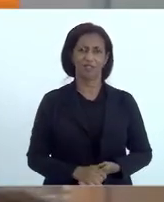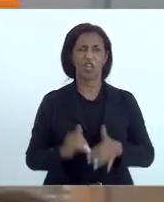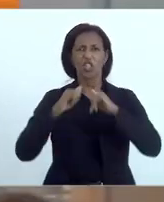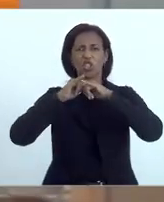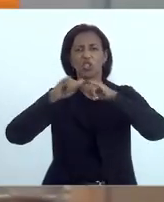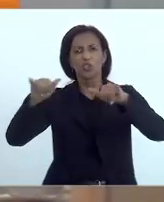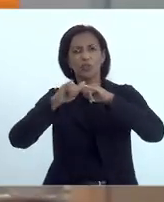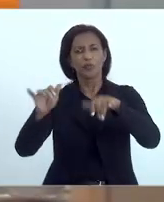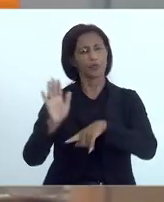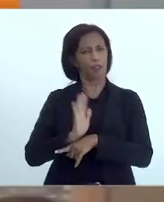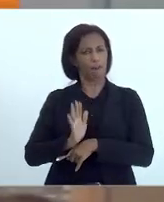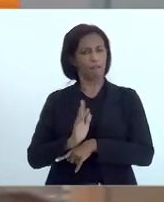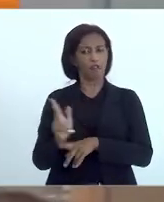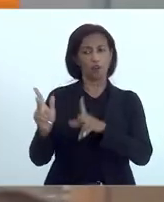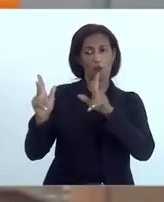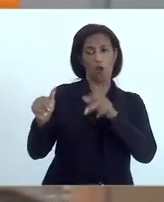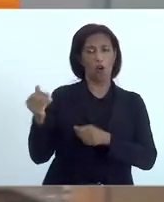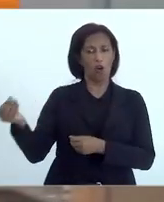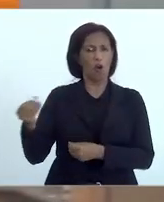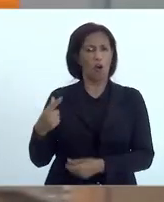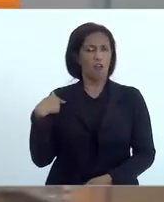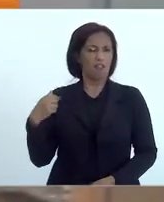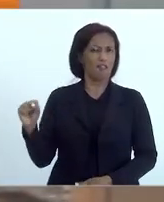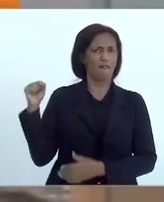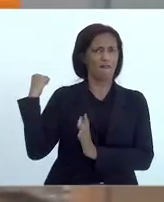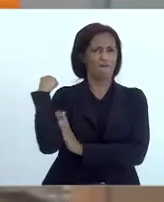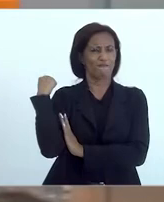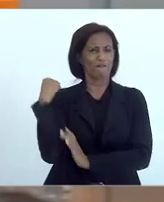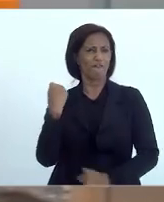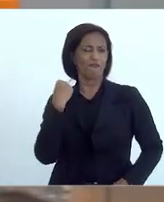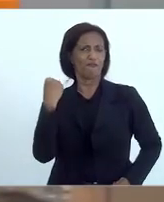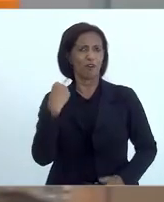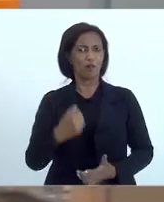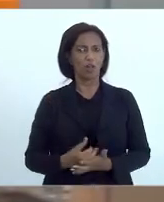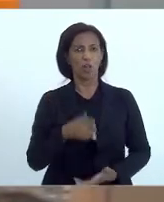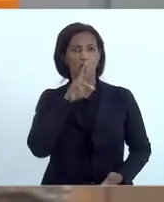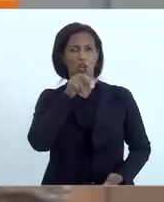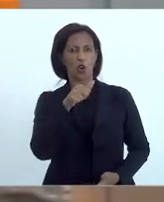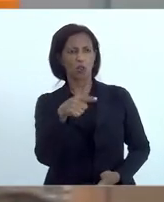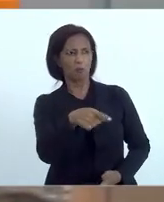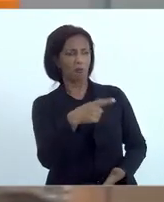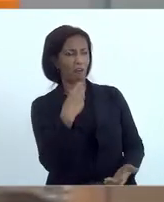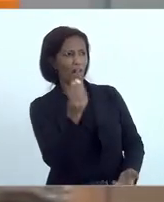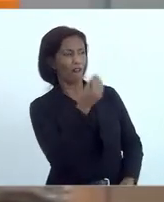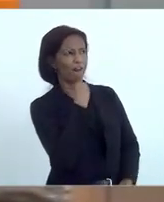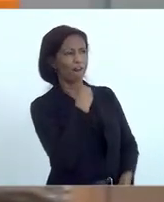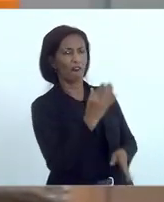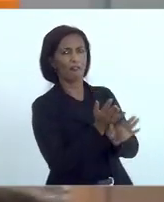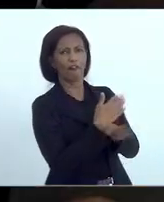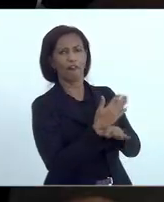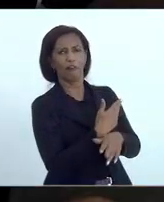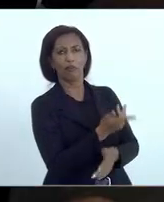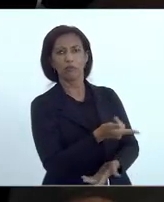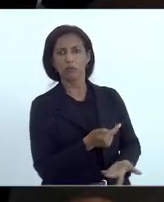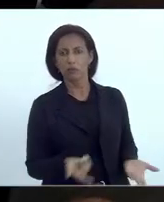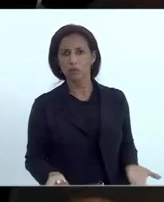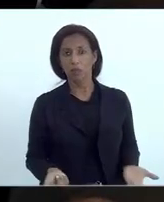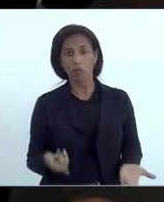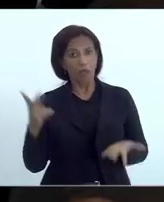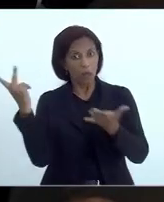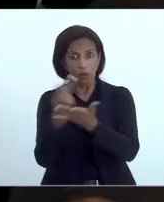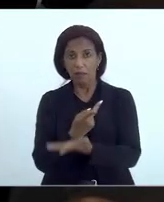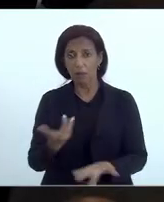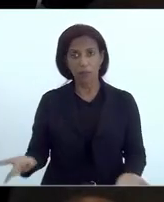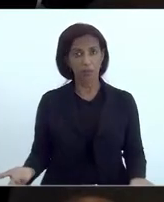divulga o vídeo dizer Olha como Deputado Zaqueu brabo chegou lá e peitou e o Rodrigo amor é um bundão o que aconteceu a